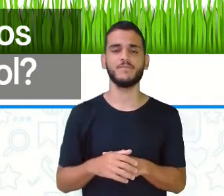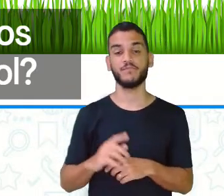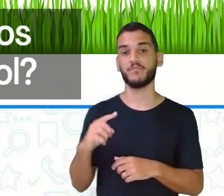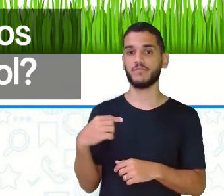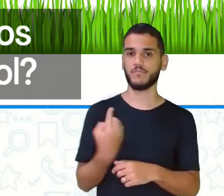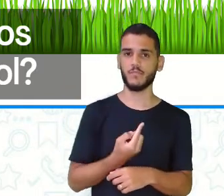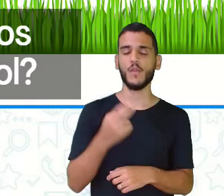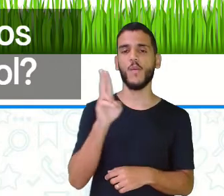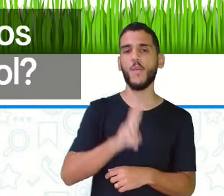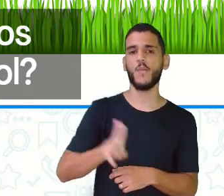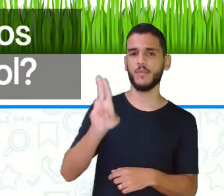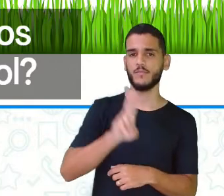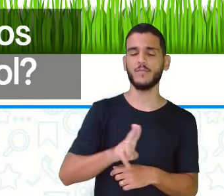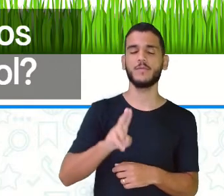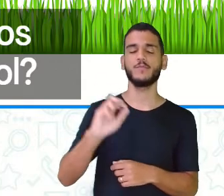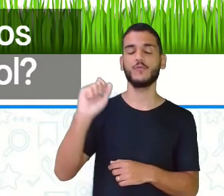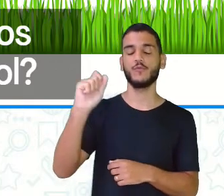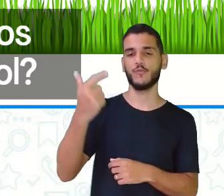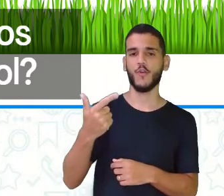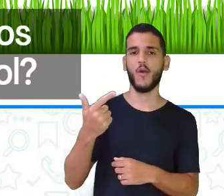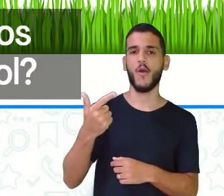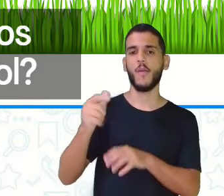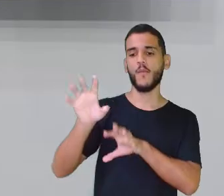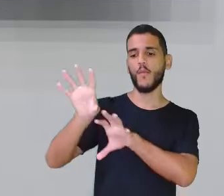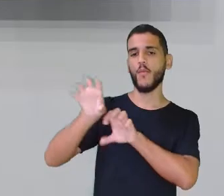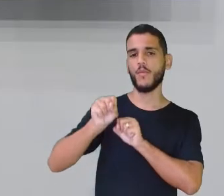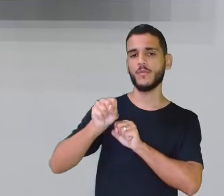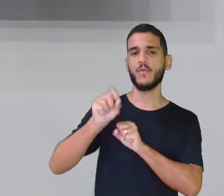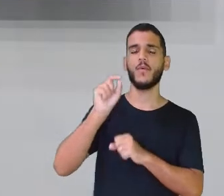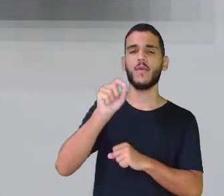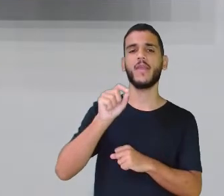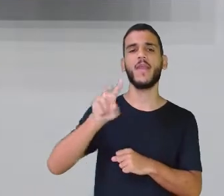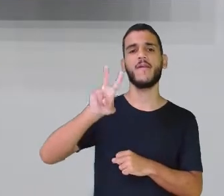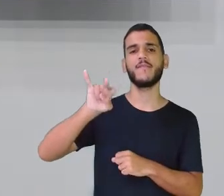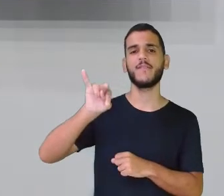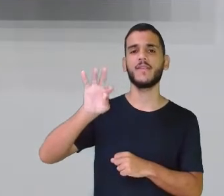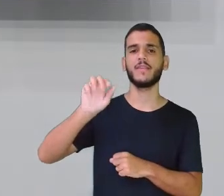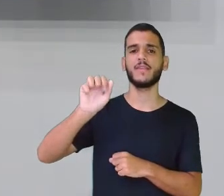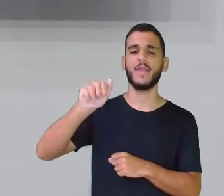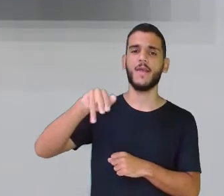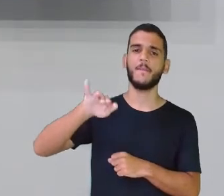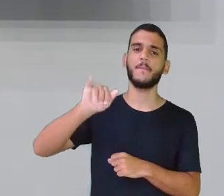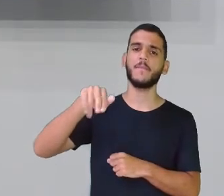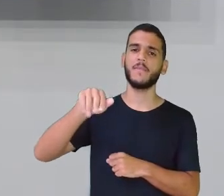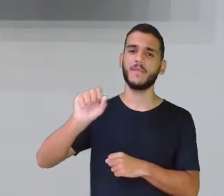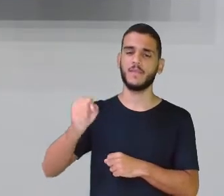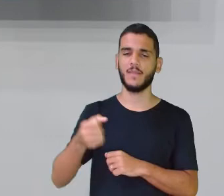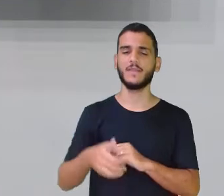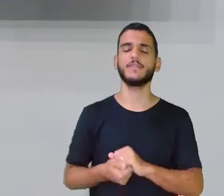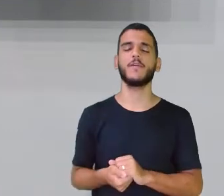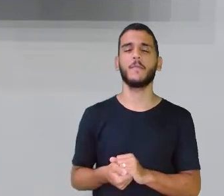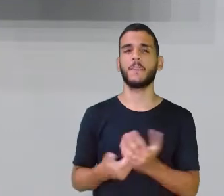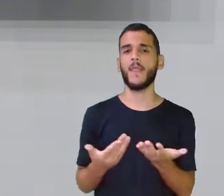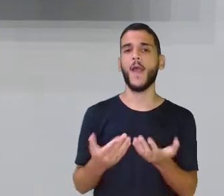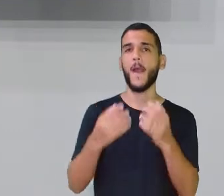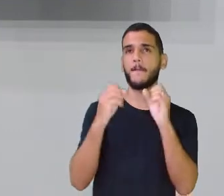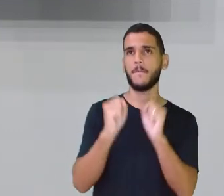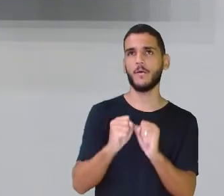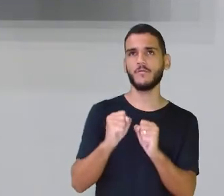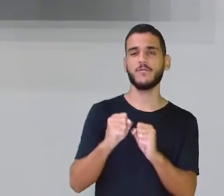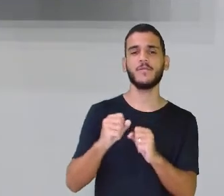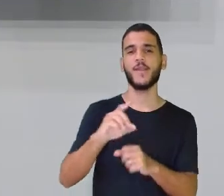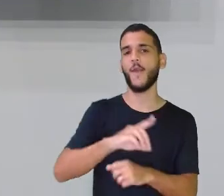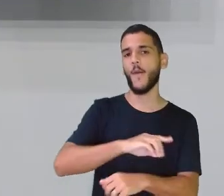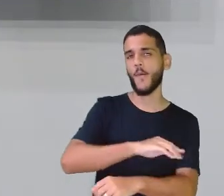para absorver as vitaminas, mas nada em excesso. A gente não pode passar o dia no sol não, hein? Se passar o dia no sol,